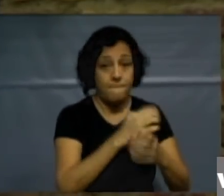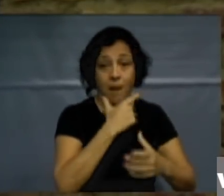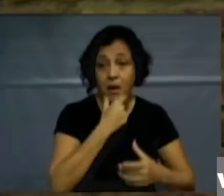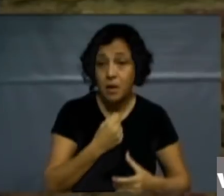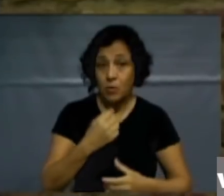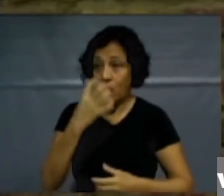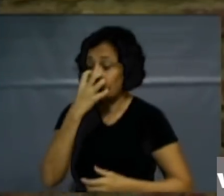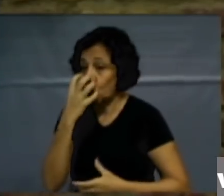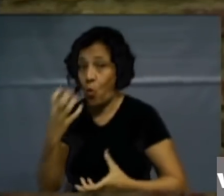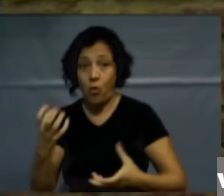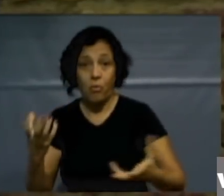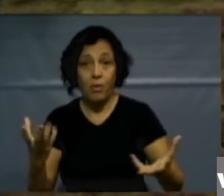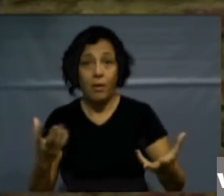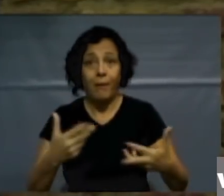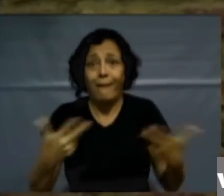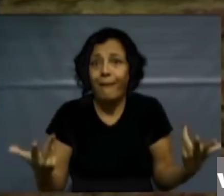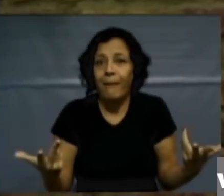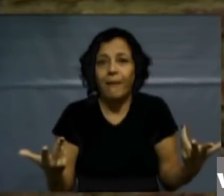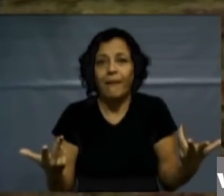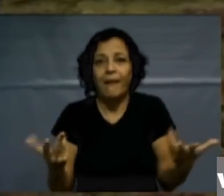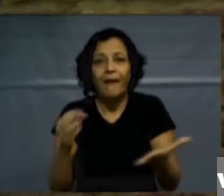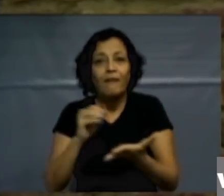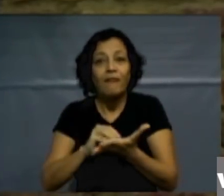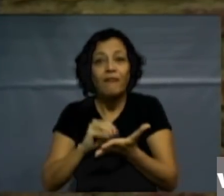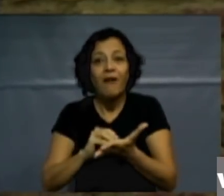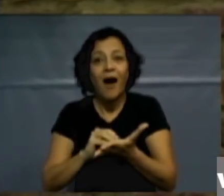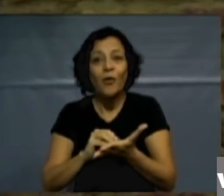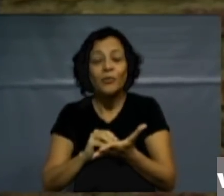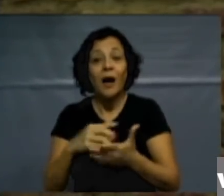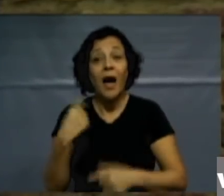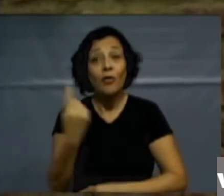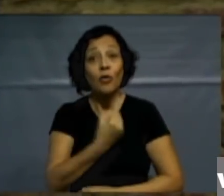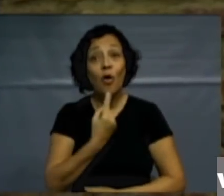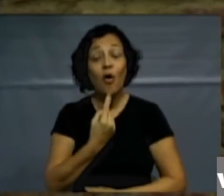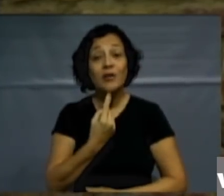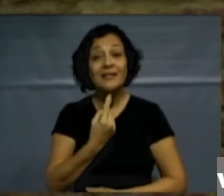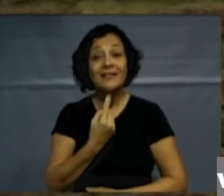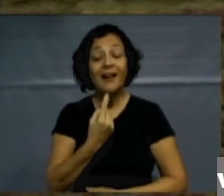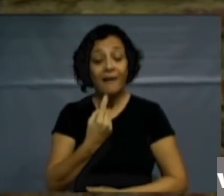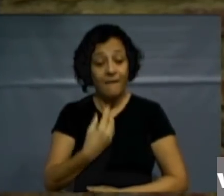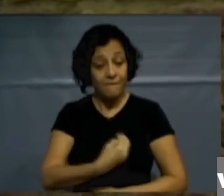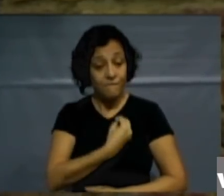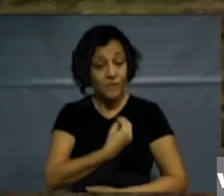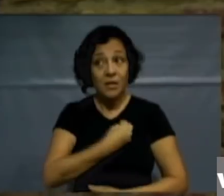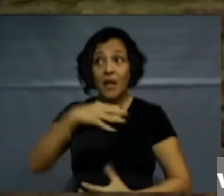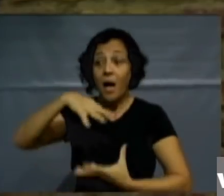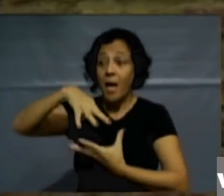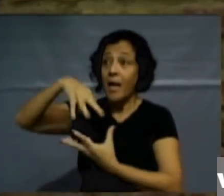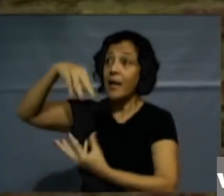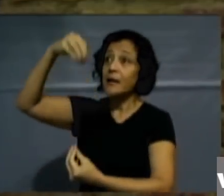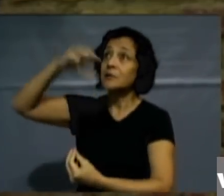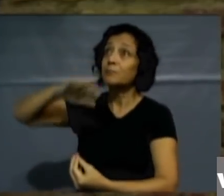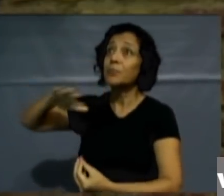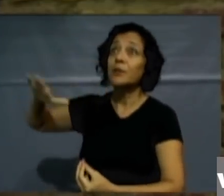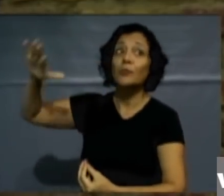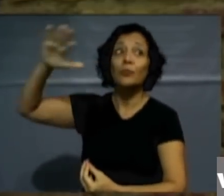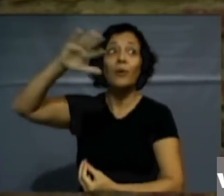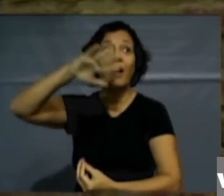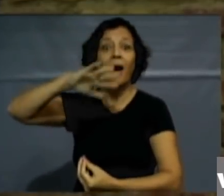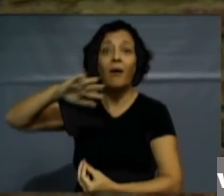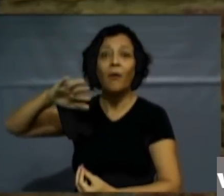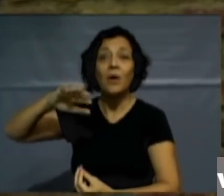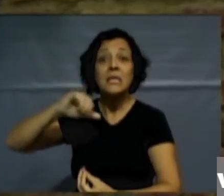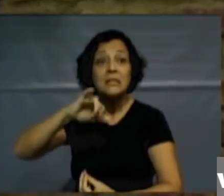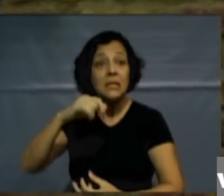do papagaio, e não damos prioridade à nossa vida espiritual. E esquecemos de quê? De que se a nossa vida